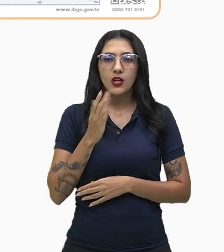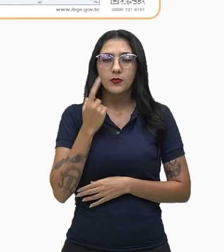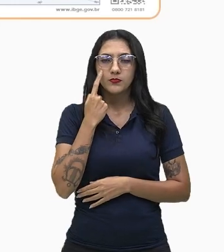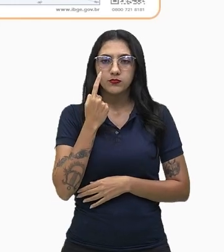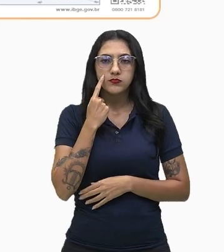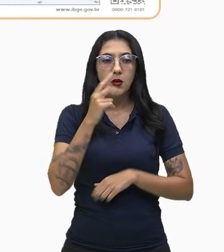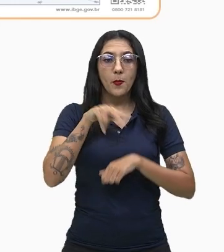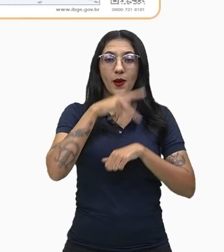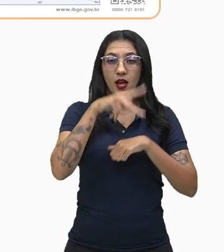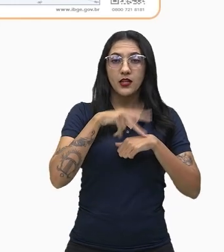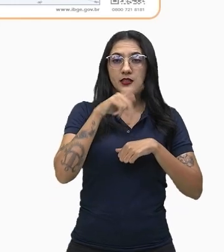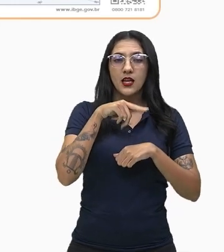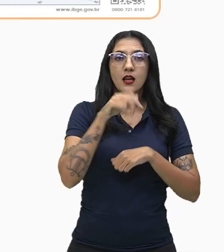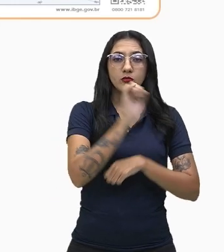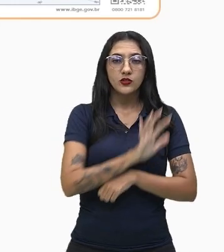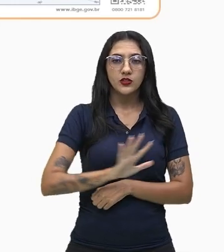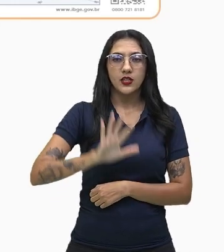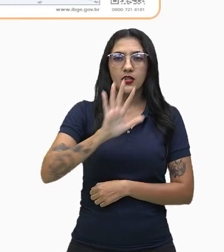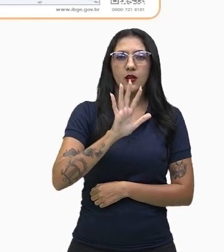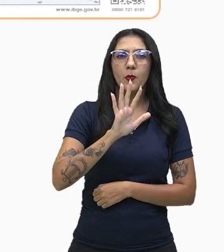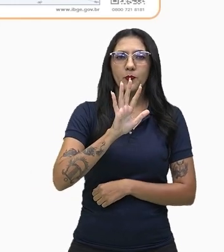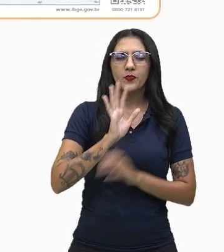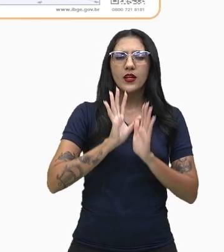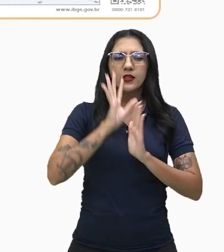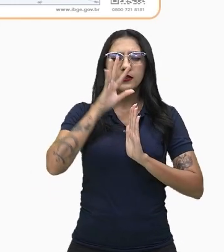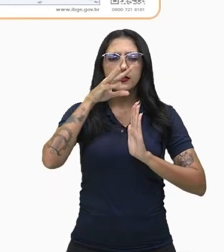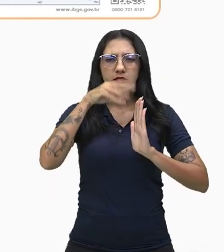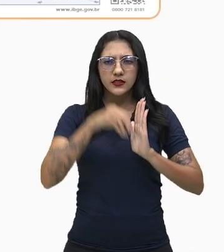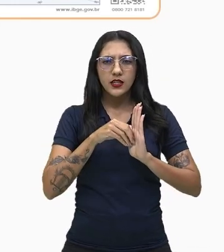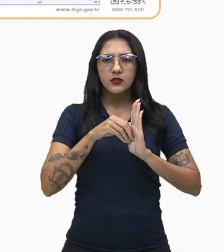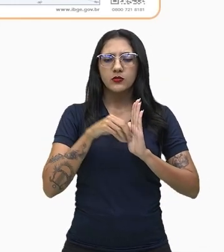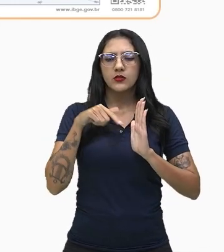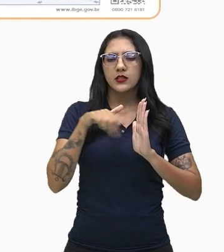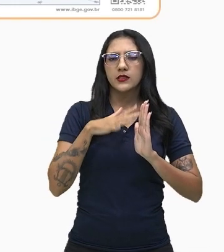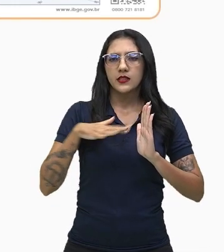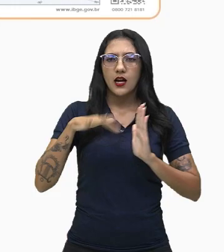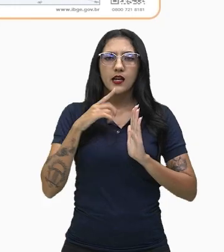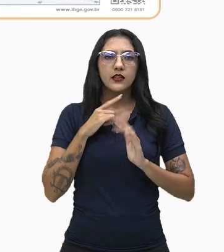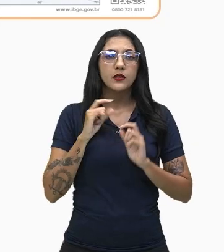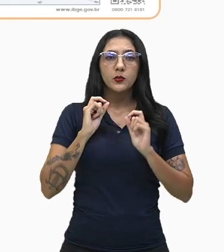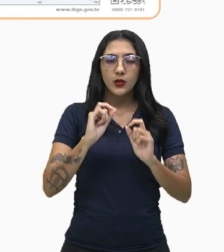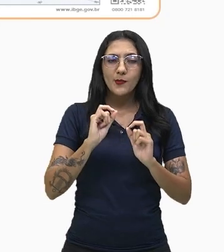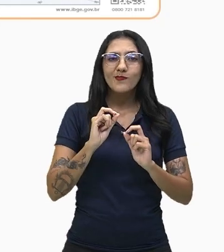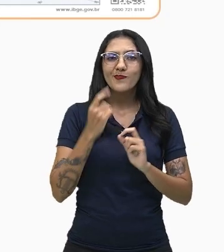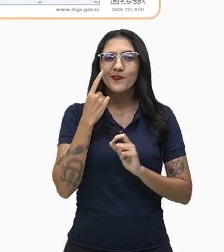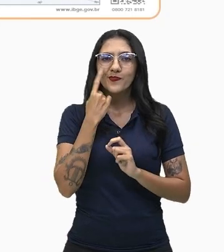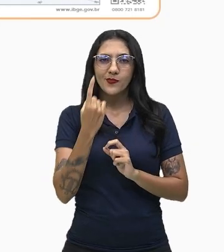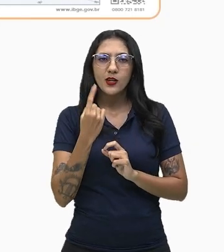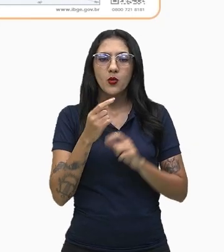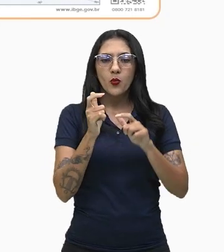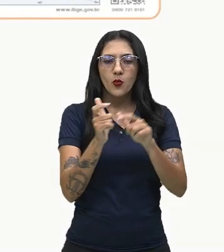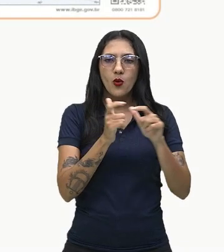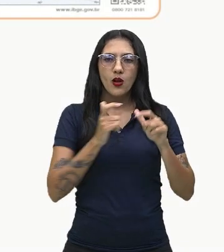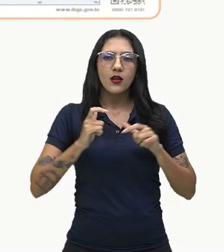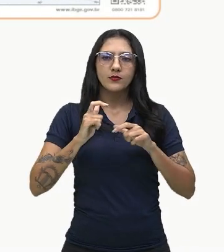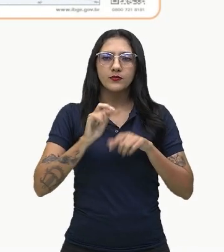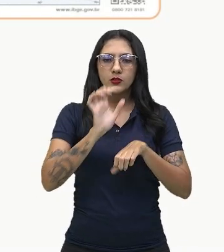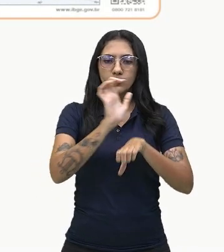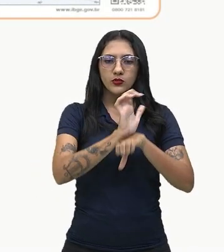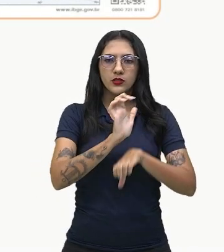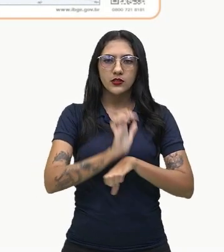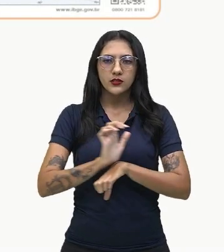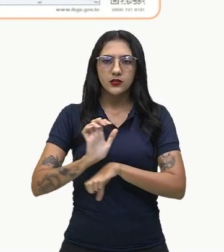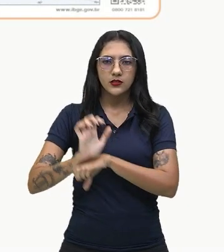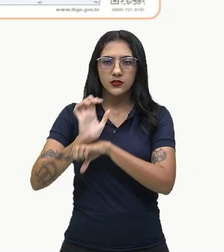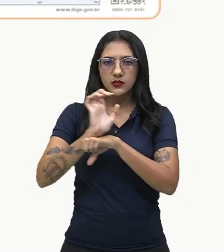unidade maior, e dentro dessa unidade maior nós vamos encontrar o quê? Nós vamos encontrar os estados,